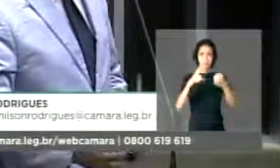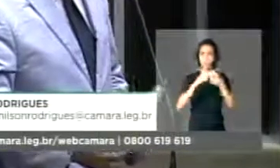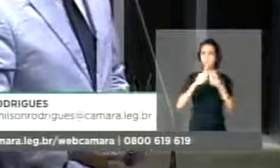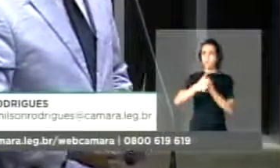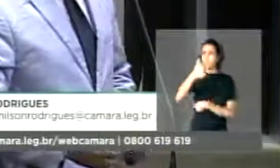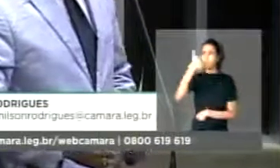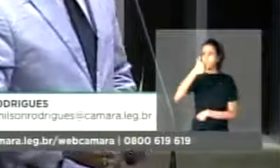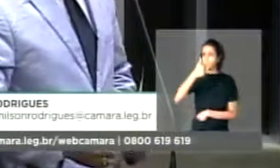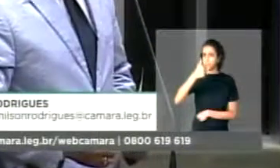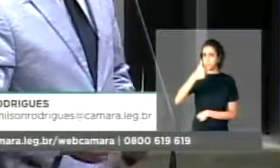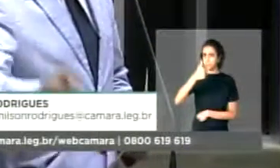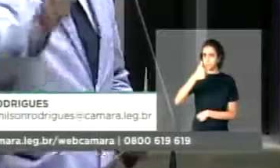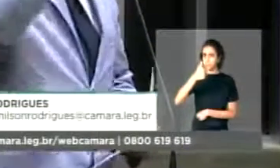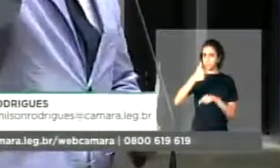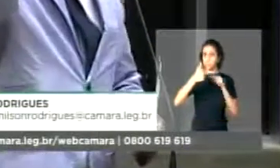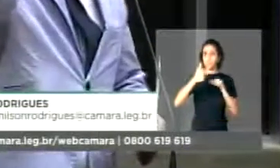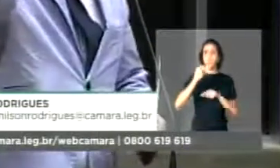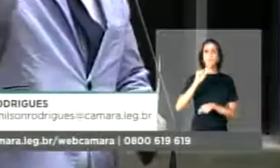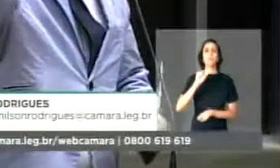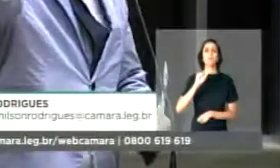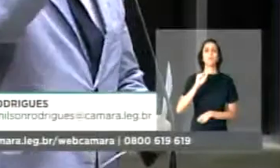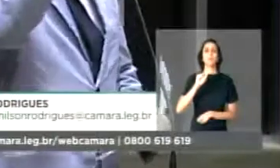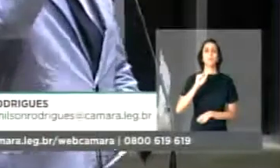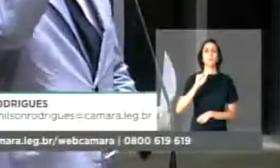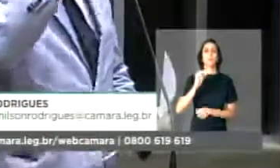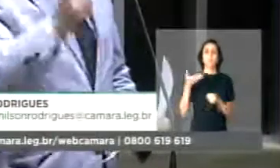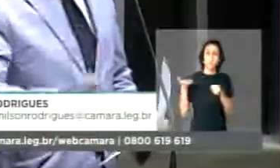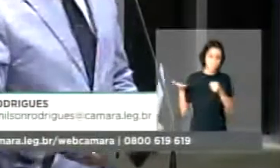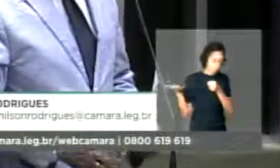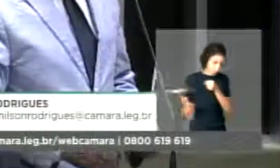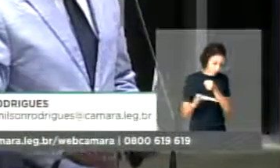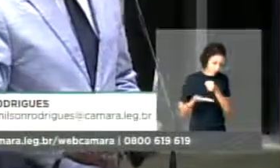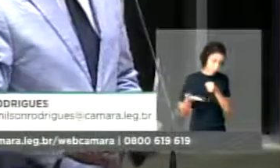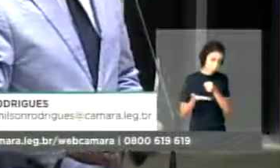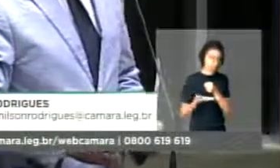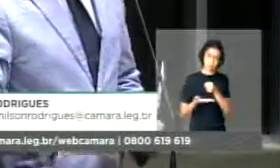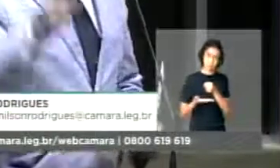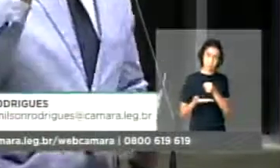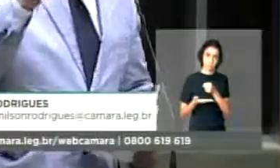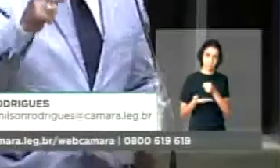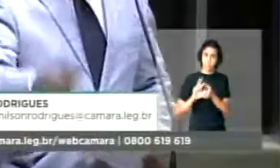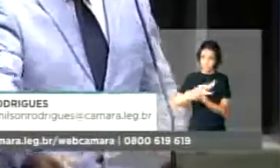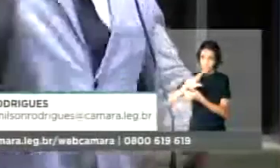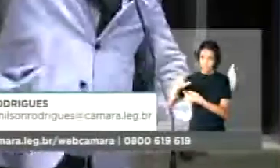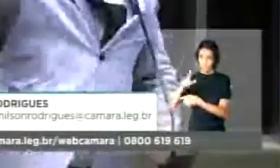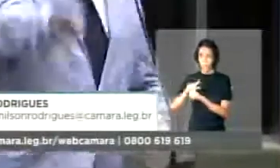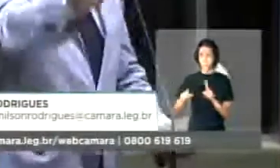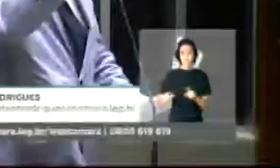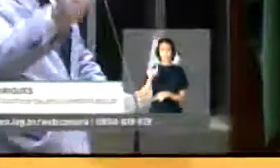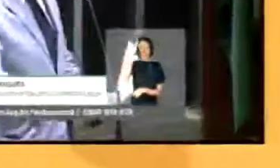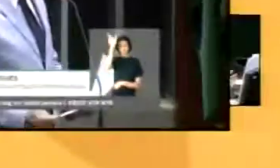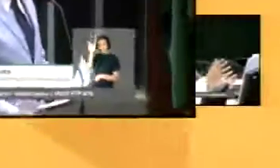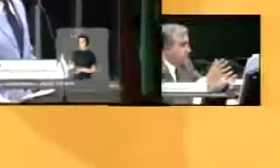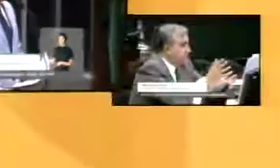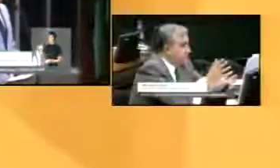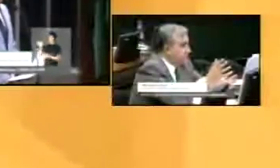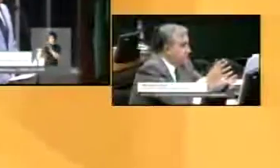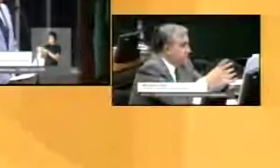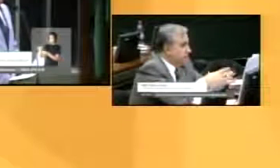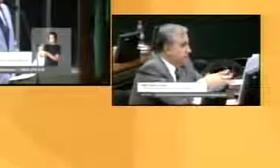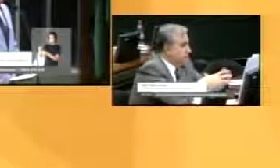1º, é o princípio fundamental entre outros, mas para os juristas o mais